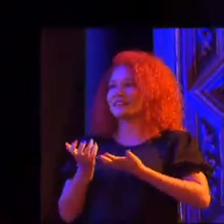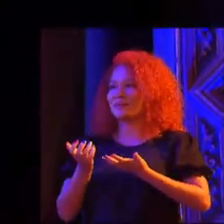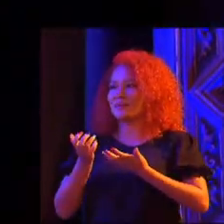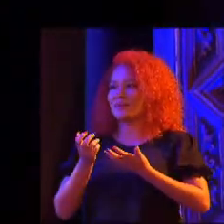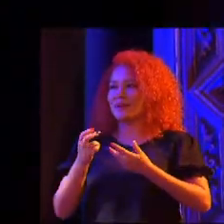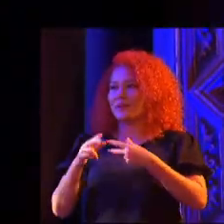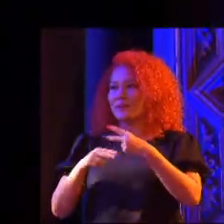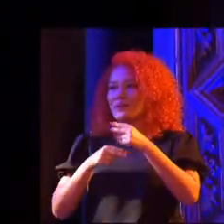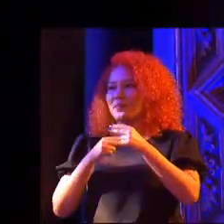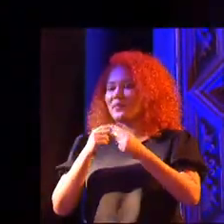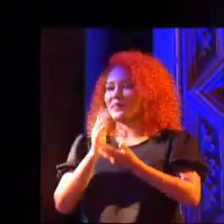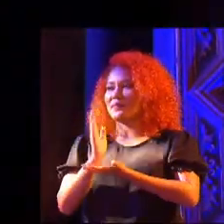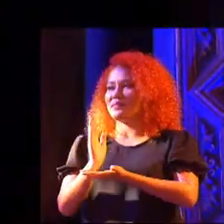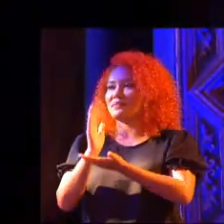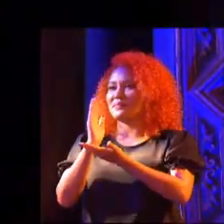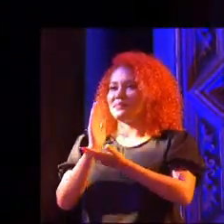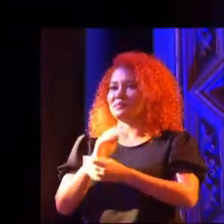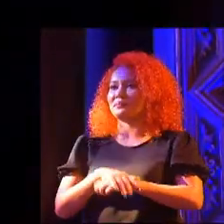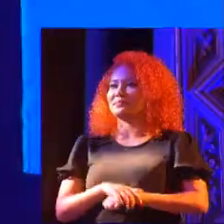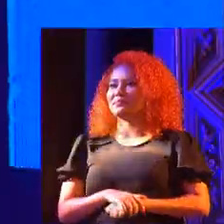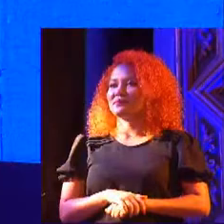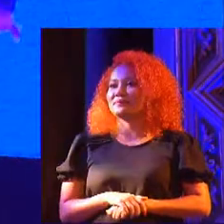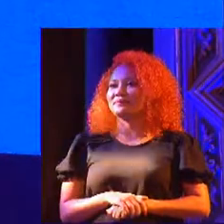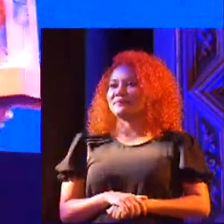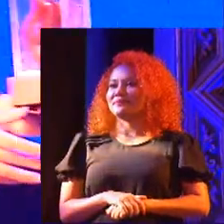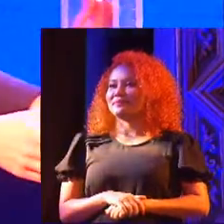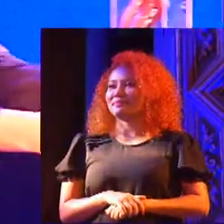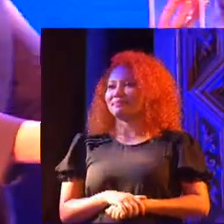prêmio. Por favor, Keila.